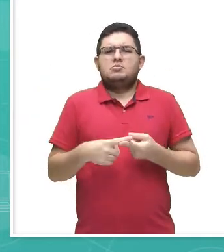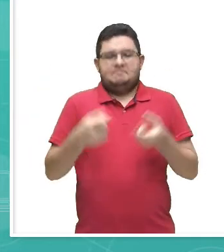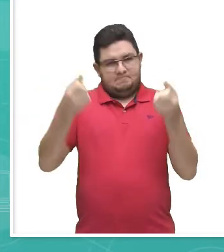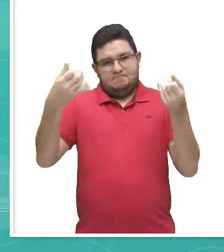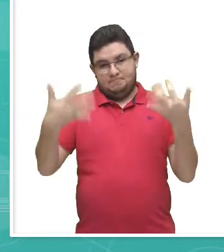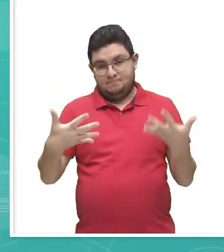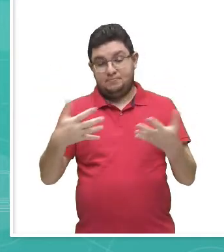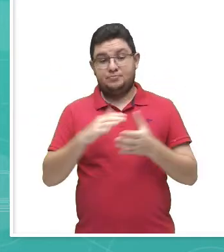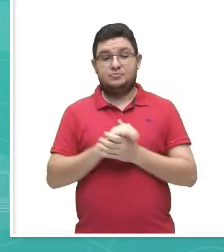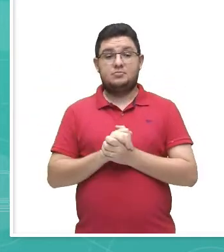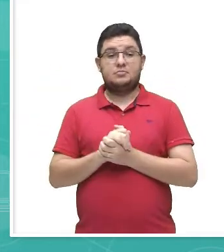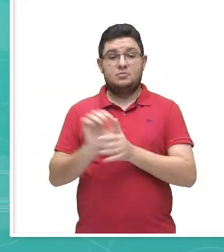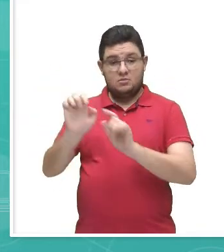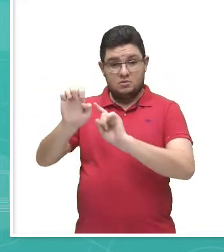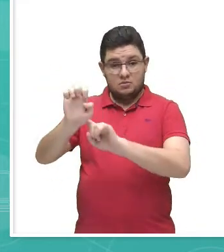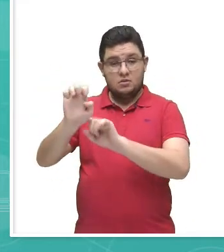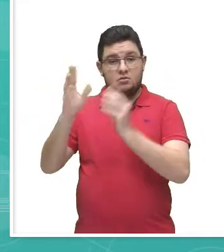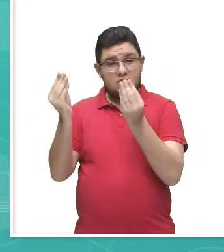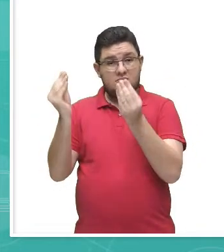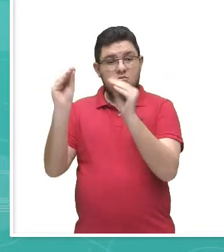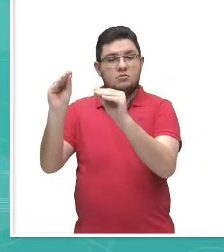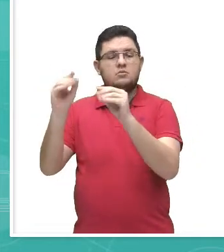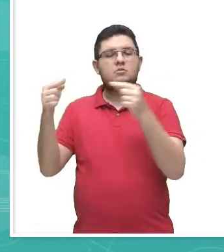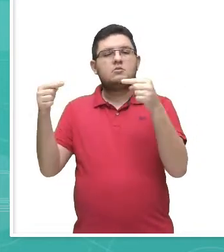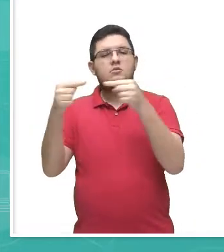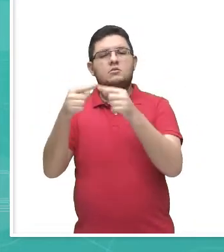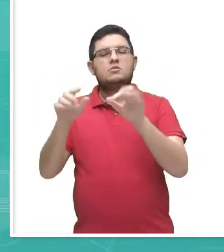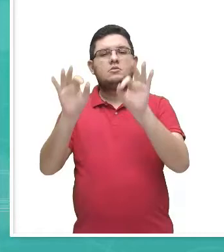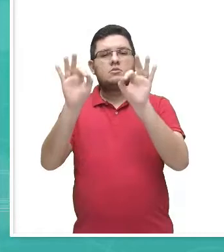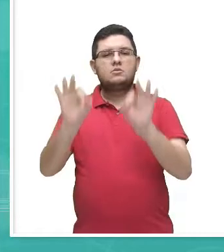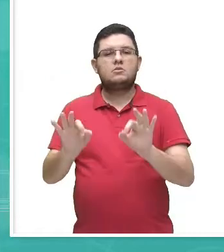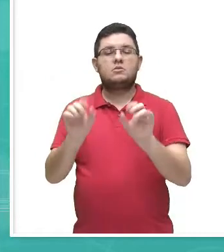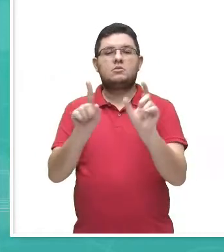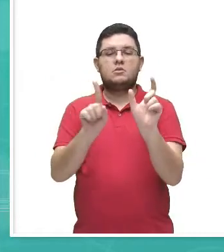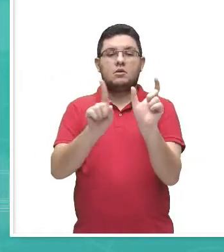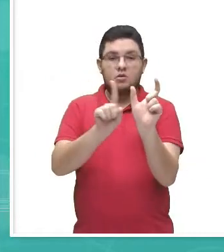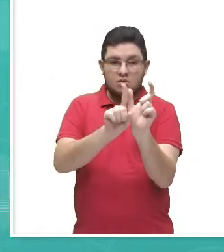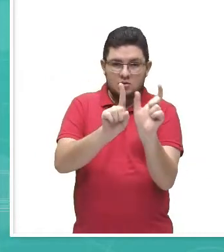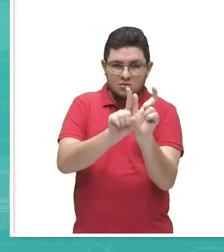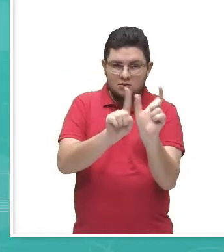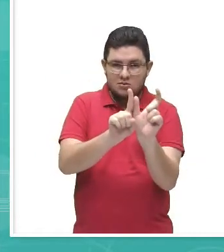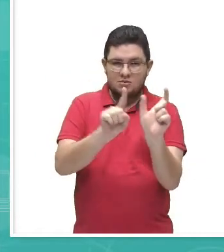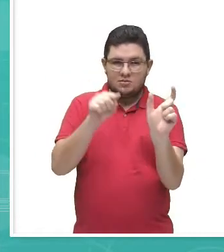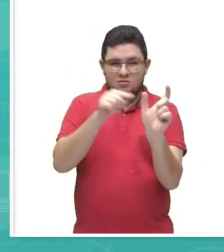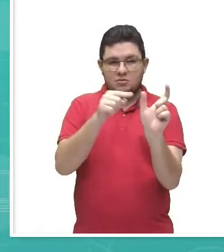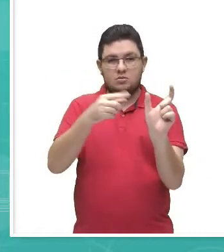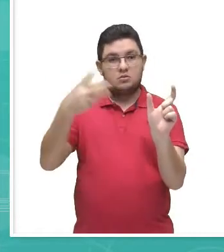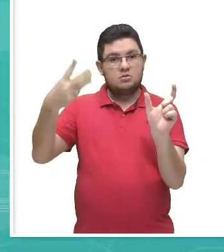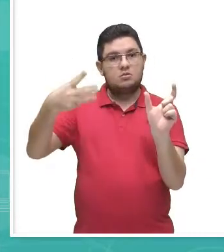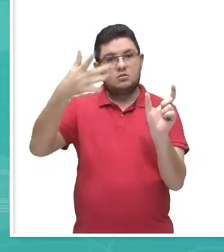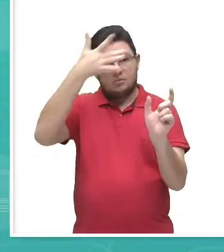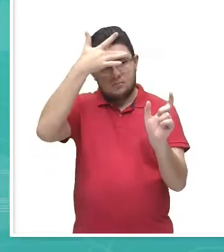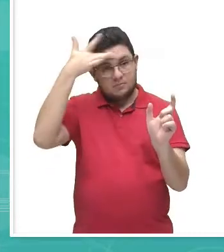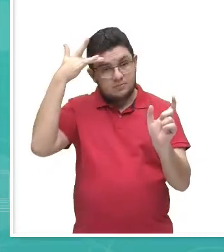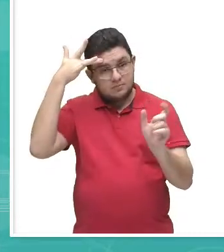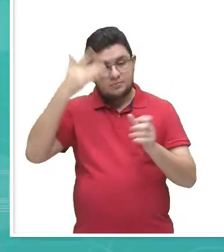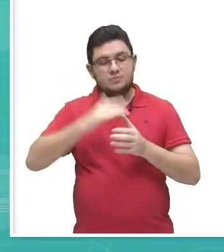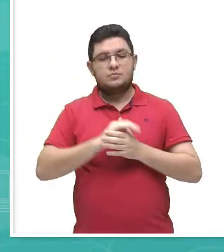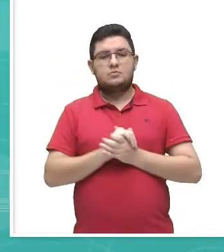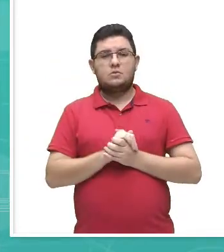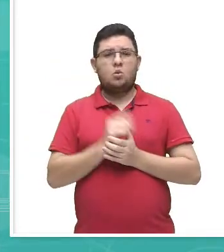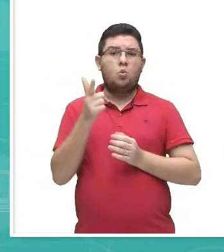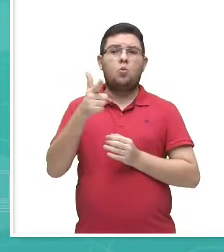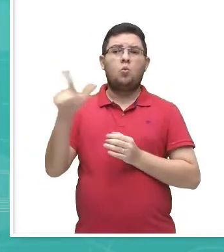E, então, né, ela preenche ali, porque o sujeito não é terceira pessoa do singular. Nenhuma das outras opções ali, né, cabe